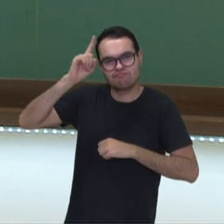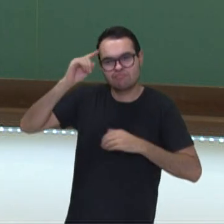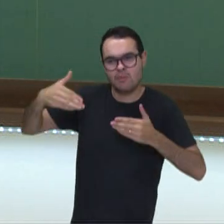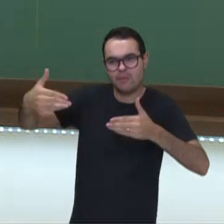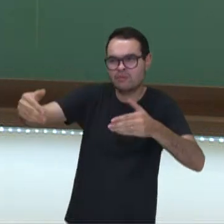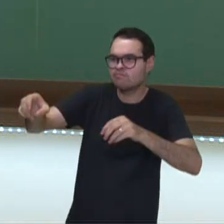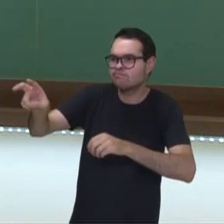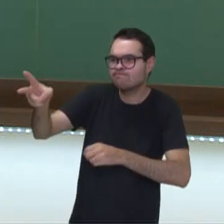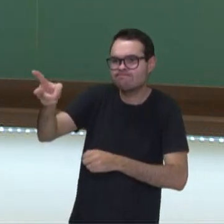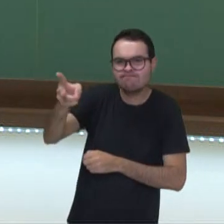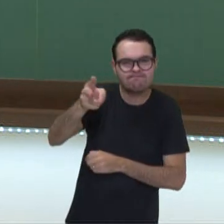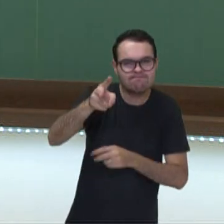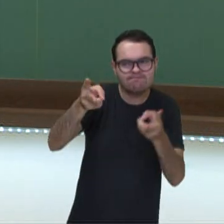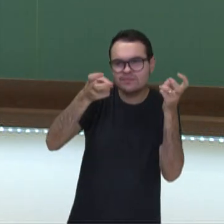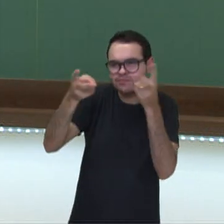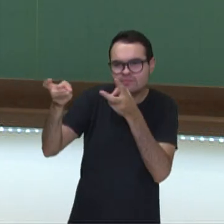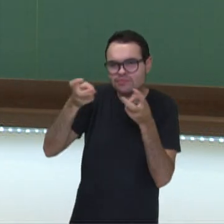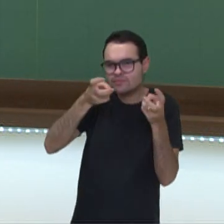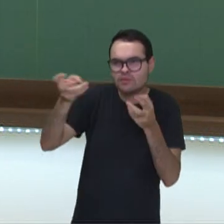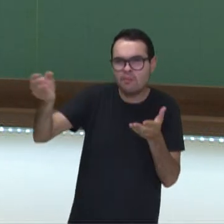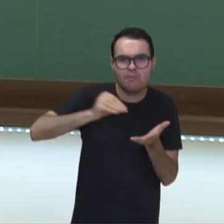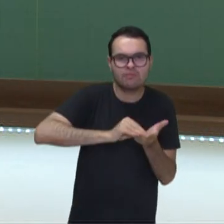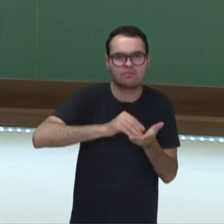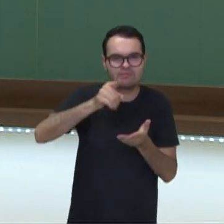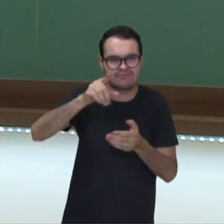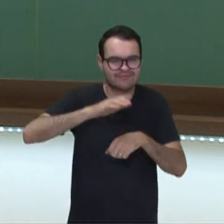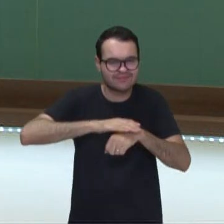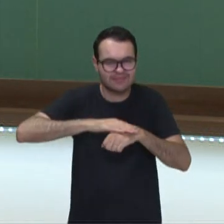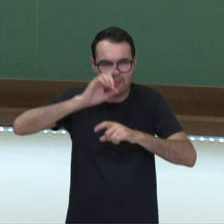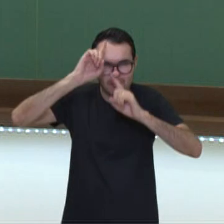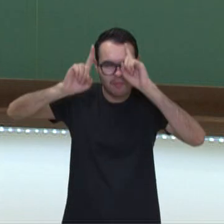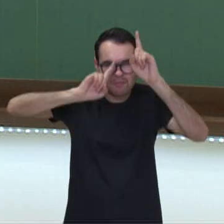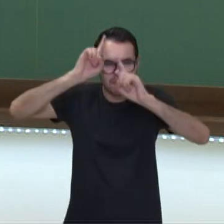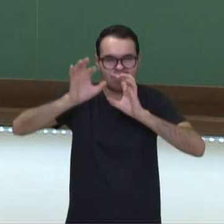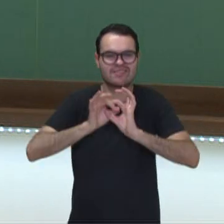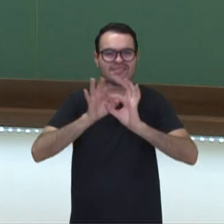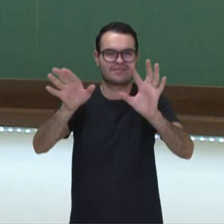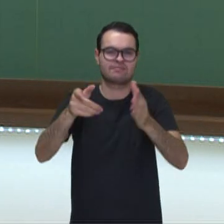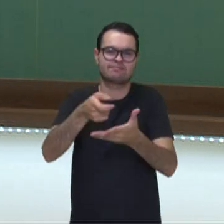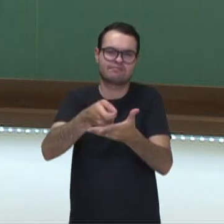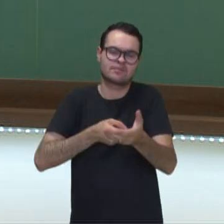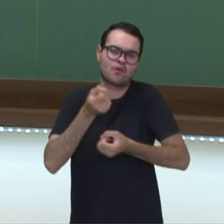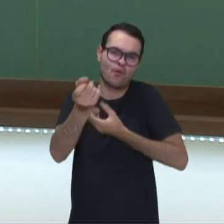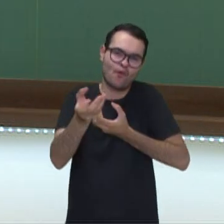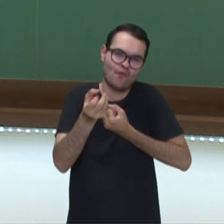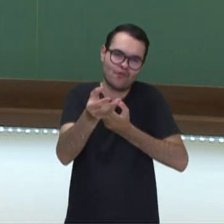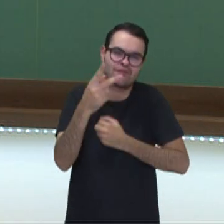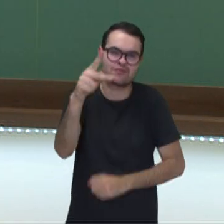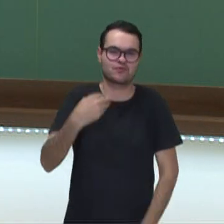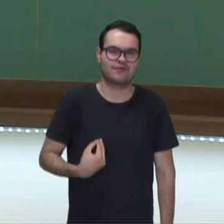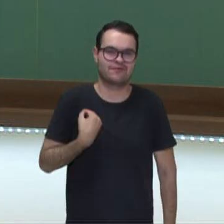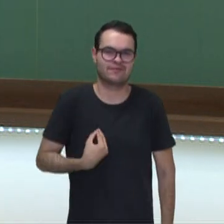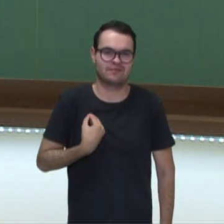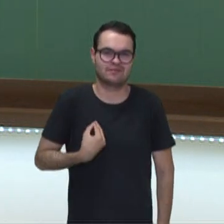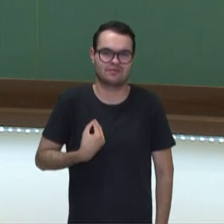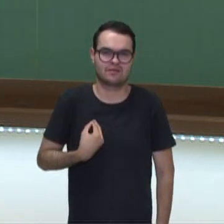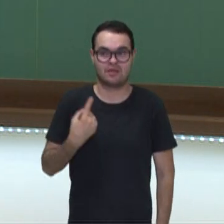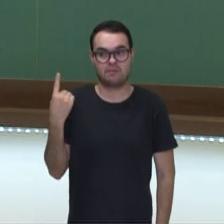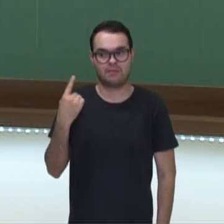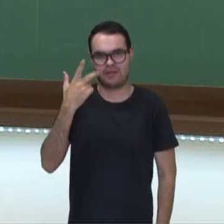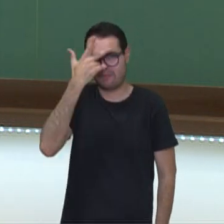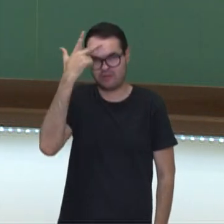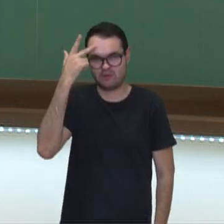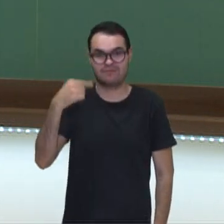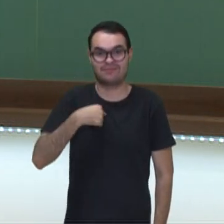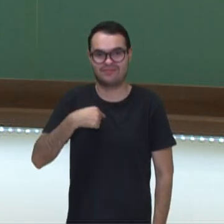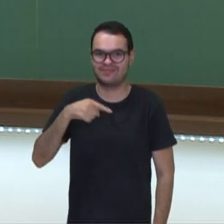tenha aí usado toda a sua capacidade inventiva, toda a sua liberdade para contar um pouco da sua vida em primeira pessoa,